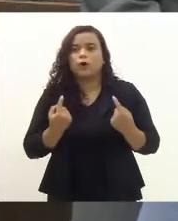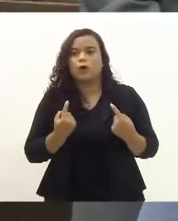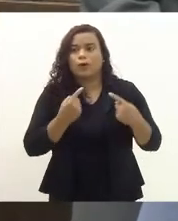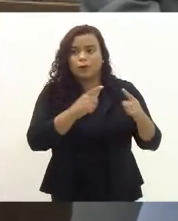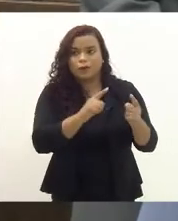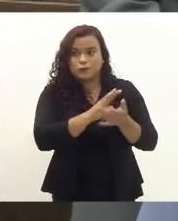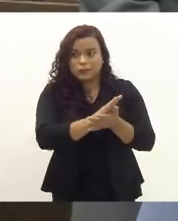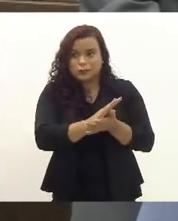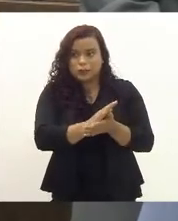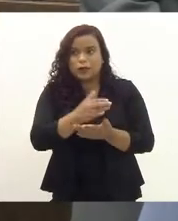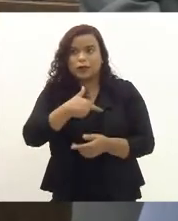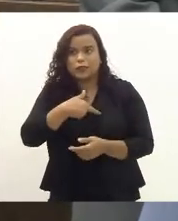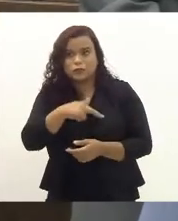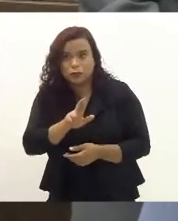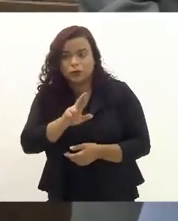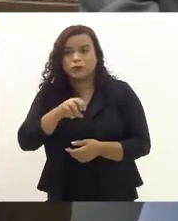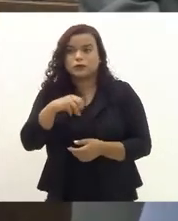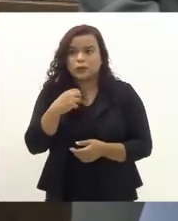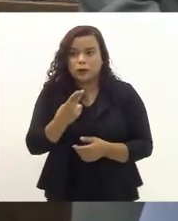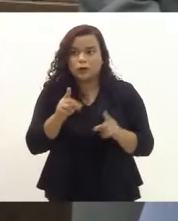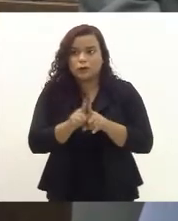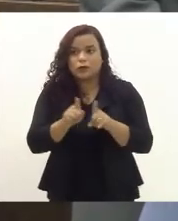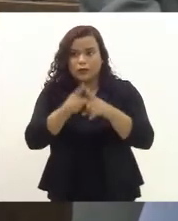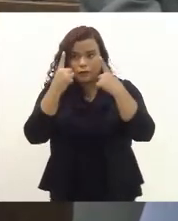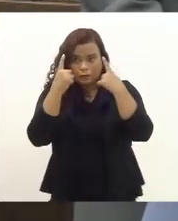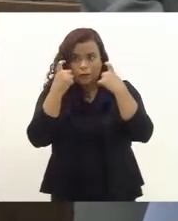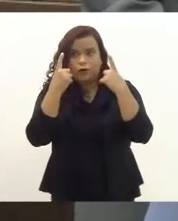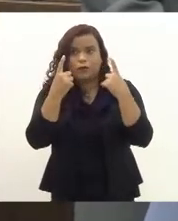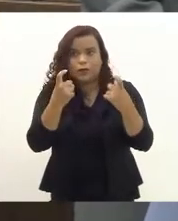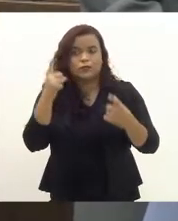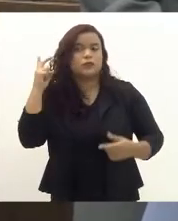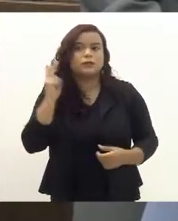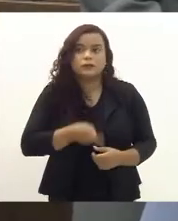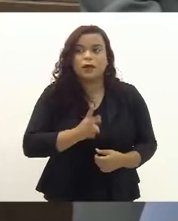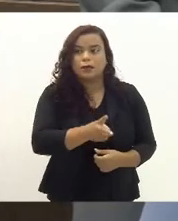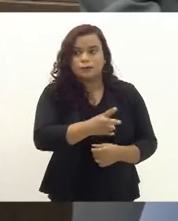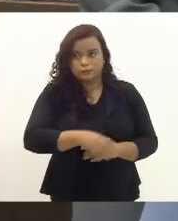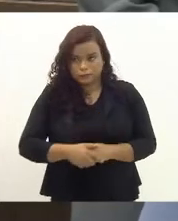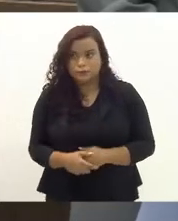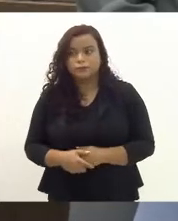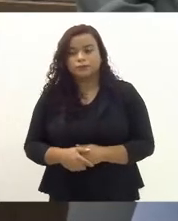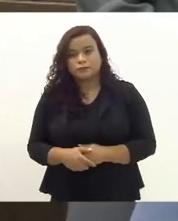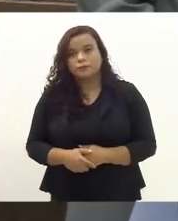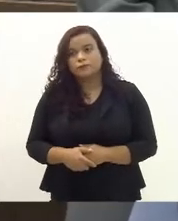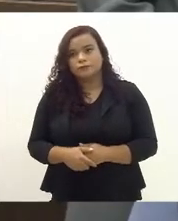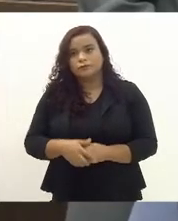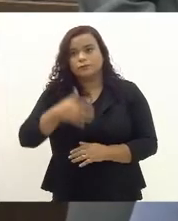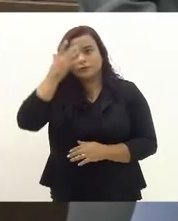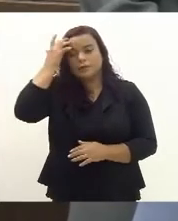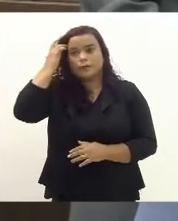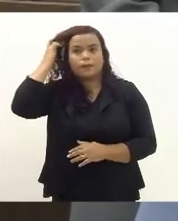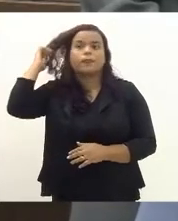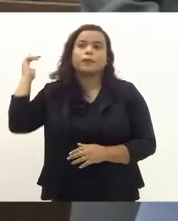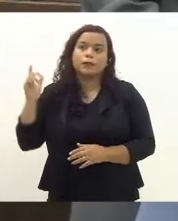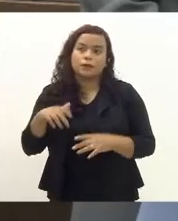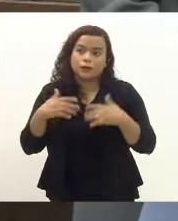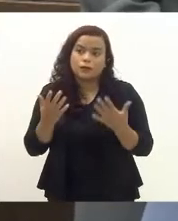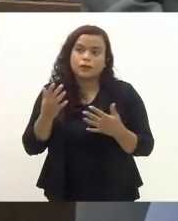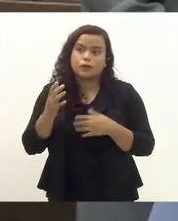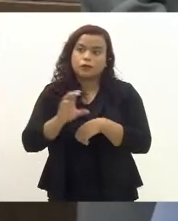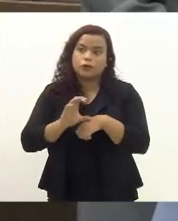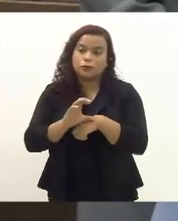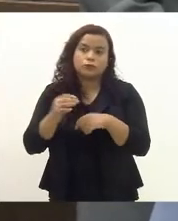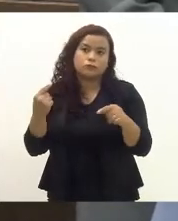religiosa e qualquer tipo de violência sempre é portanto é inconstitucional como